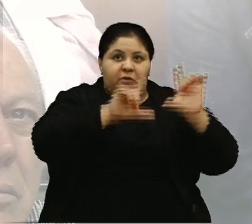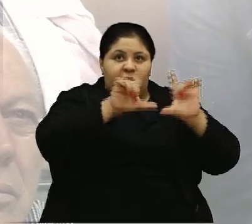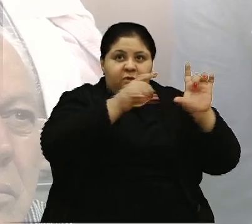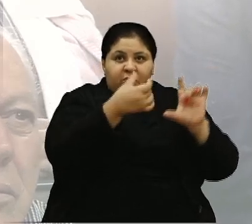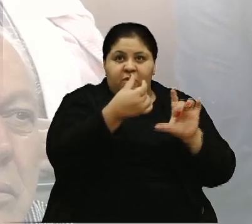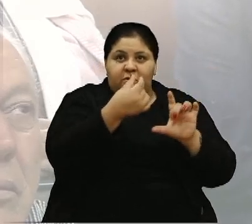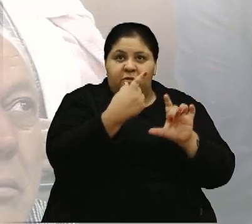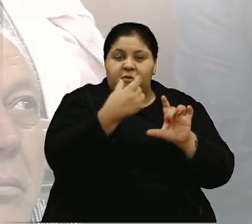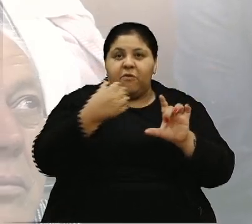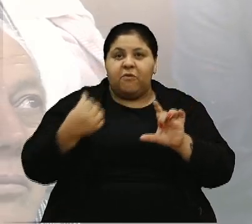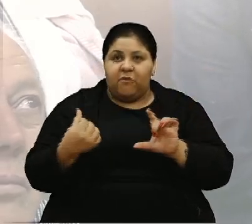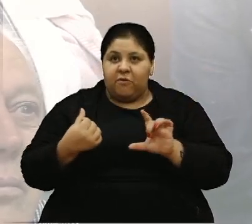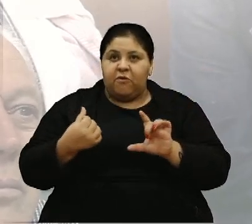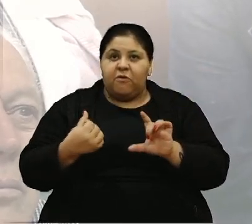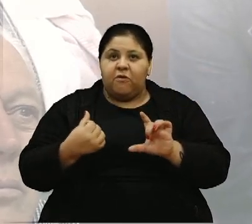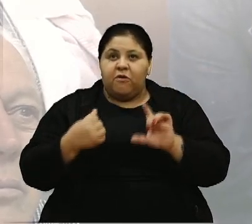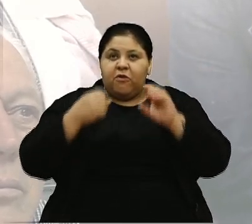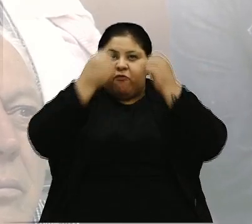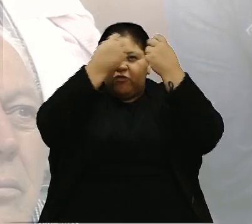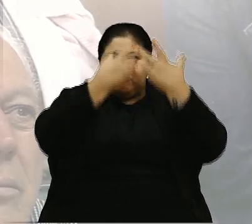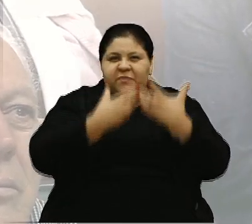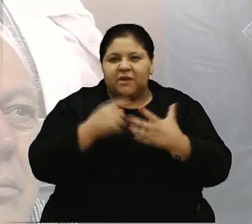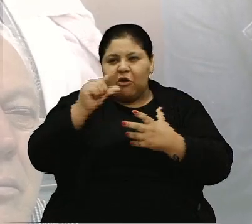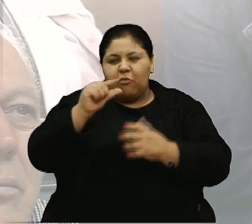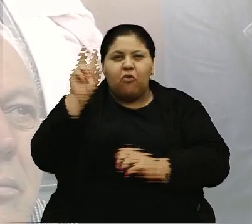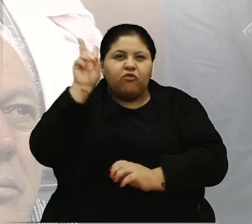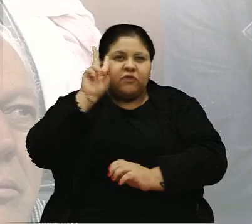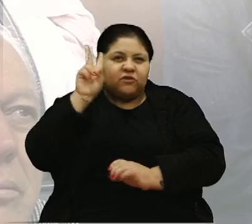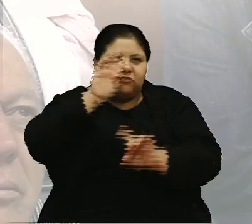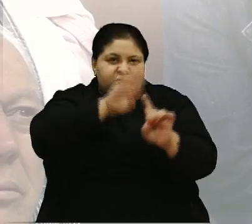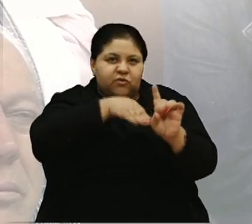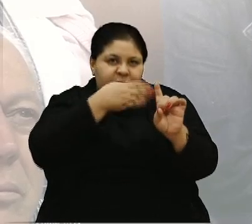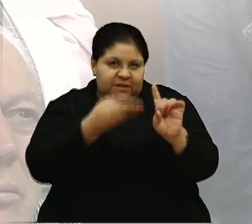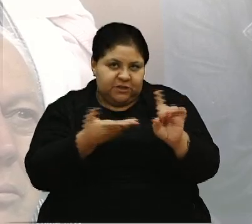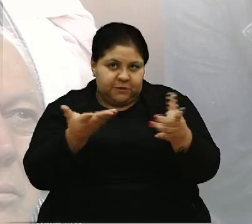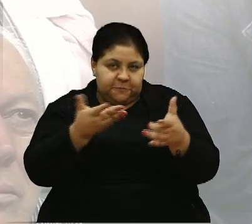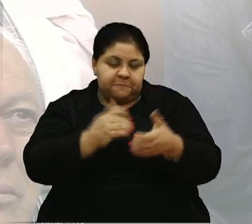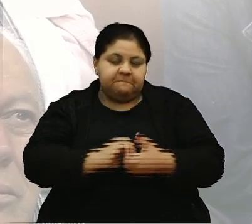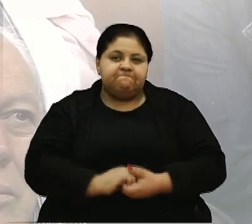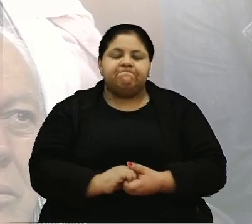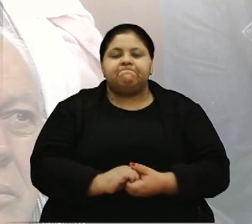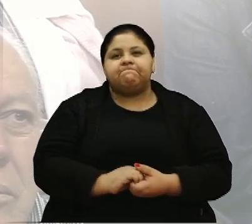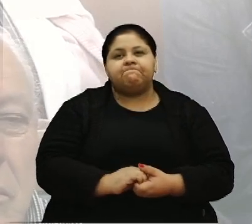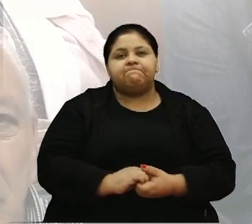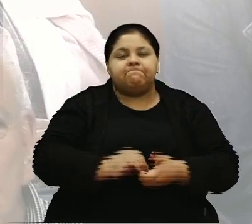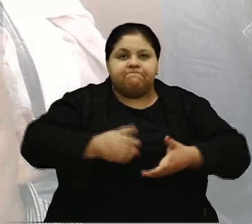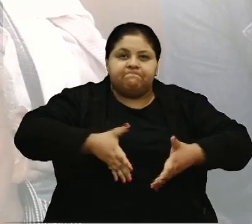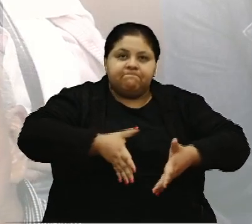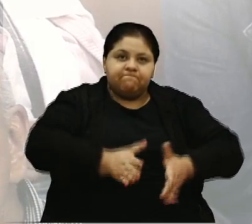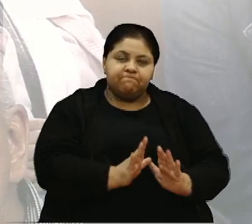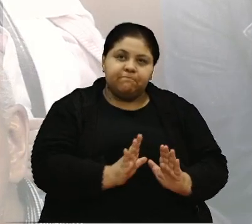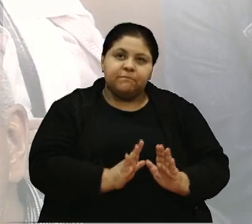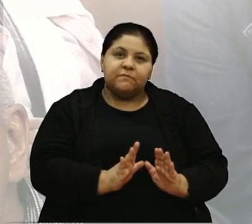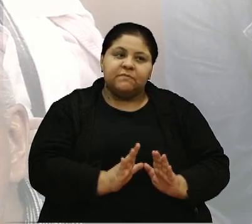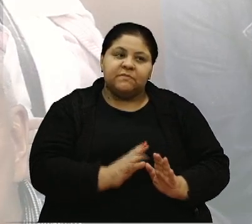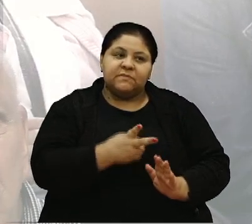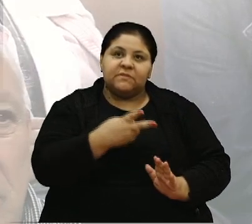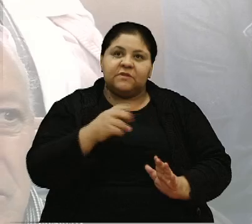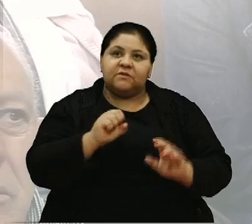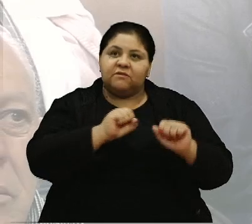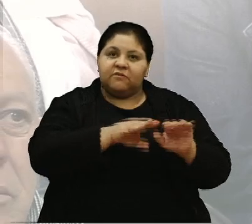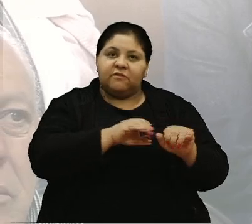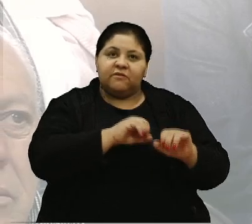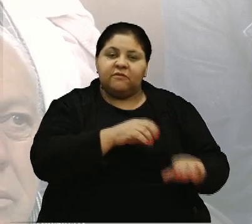Câmara, um pouco da história do seu Antônio Silvino Perassolo, que nasceu em 20 de setembro